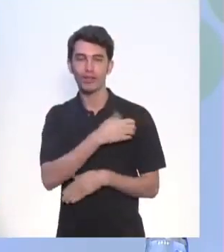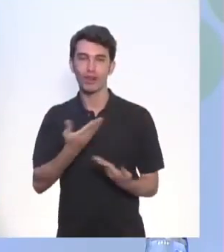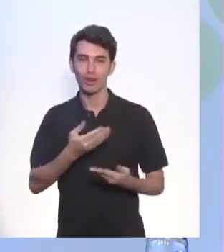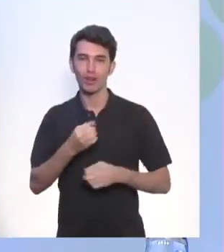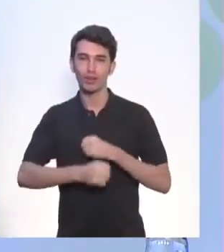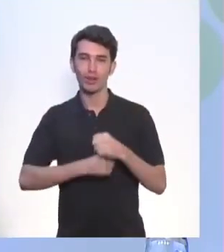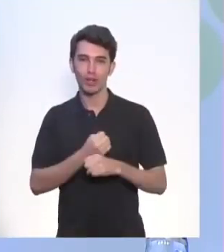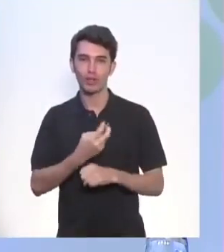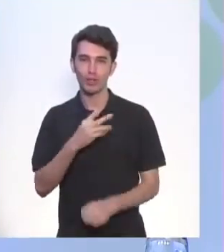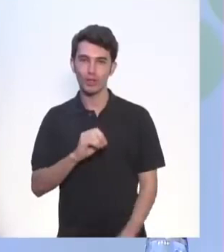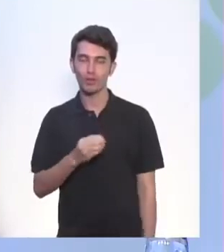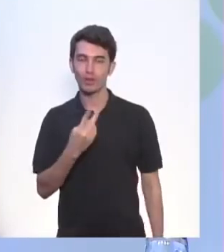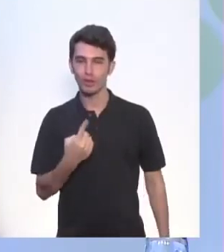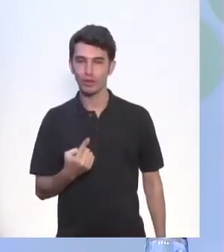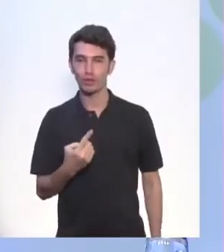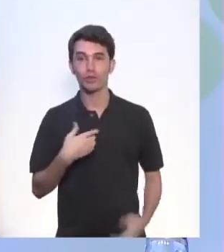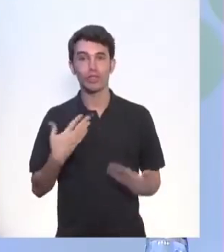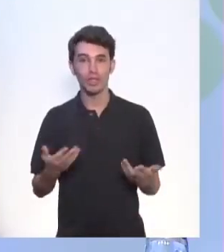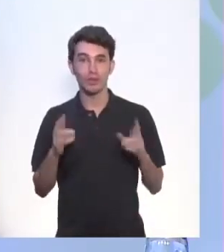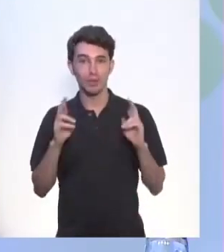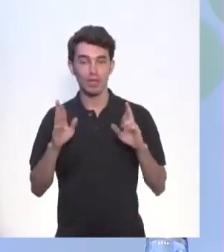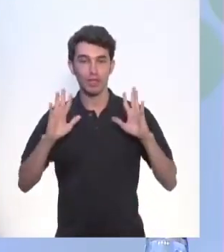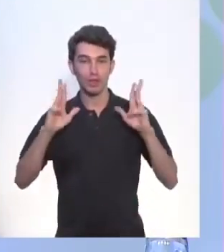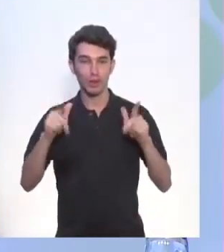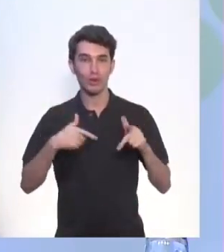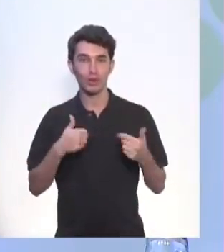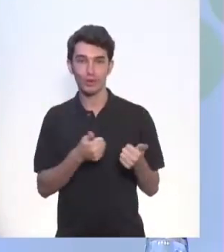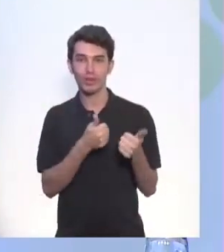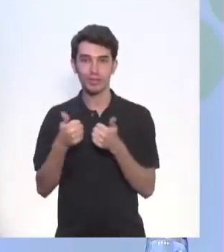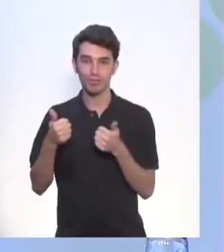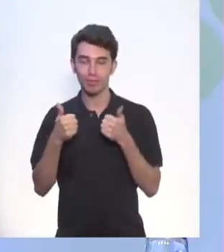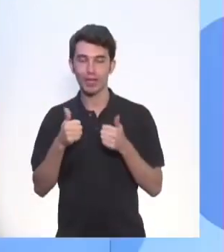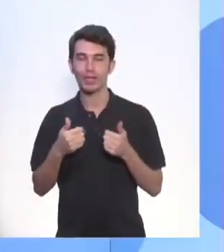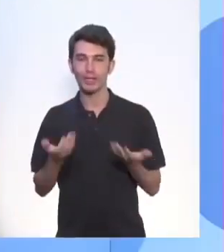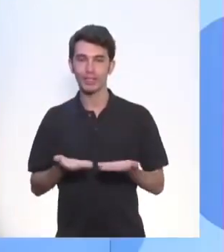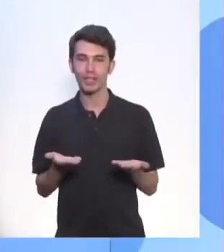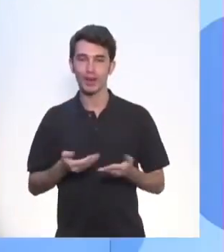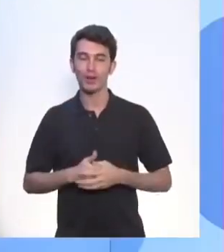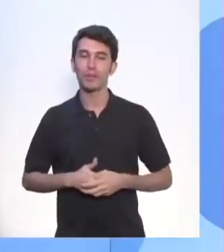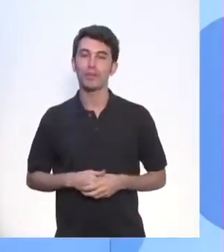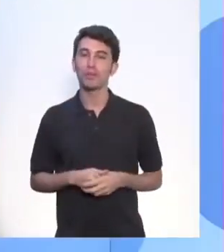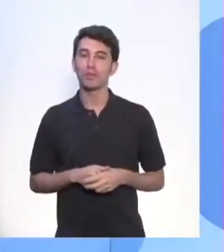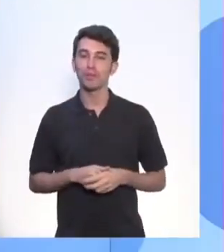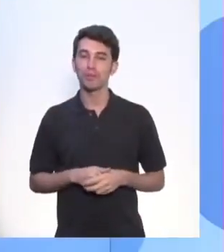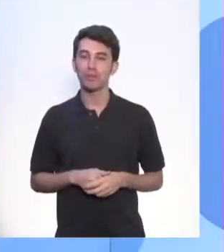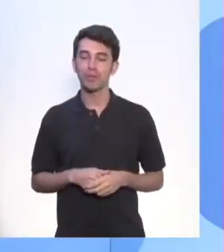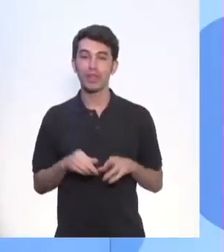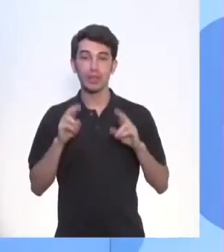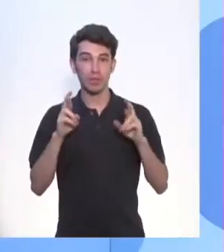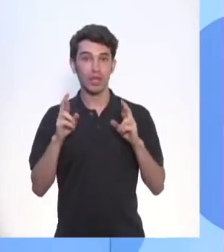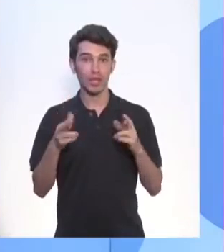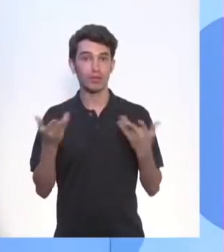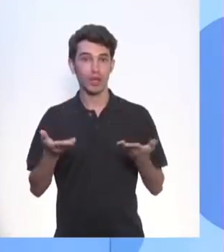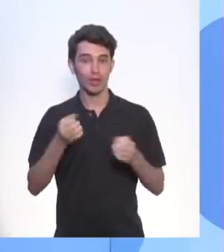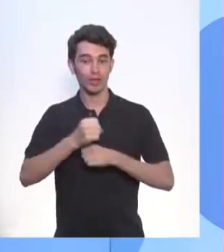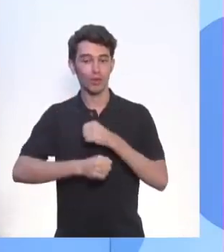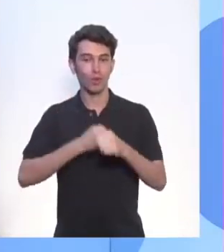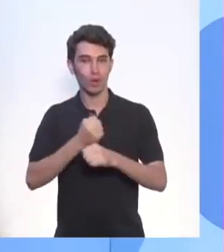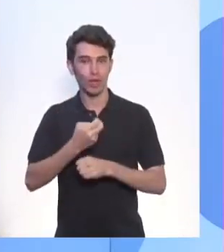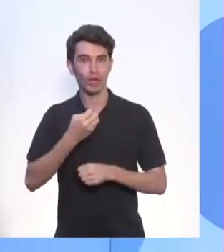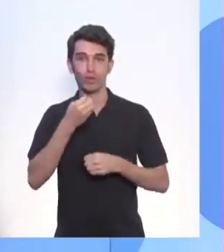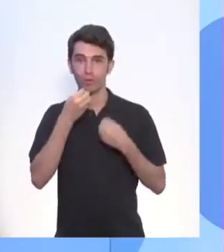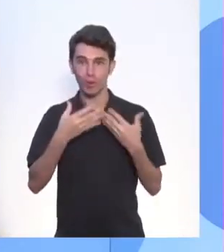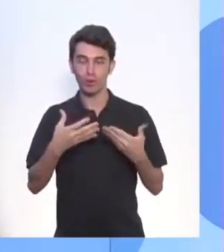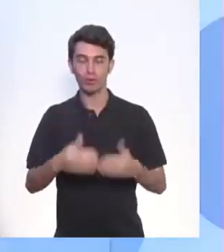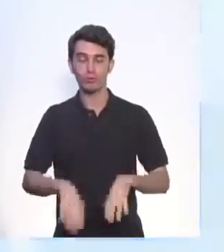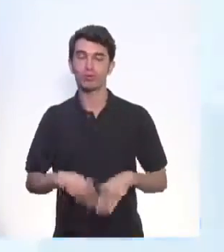de 2021, que seja um ano muito bom para todos nós. Isso aí, com certeza, esperamos que seja um bom ano. Vamos ler então o tema da